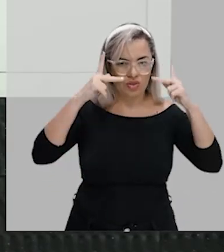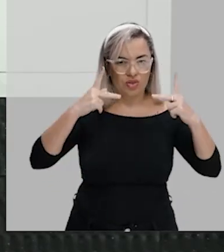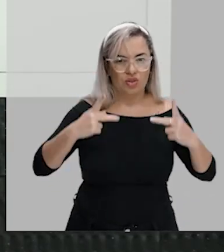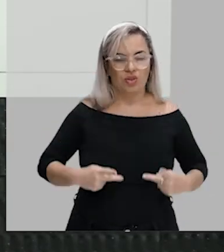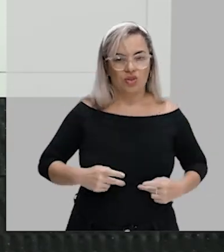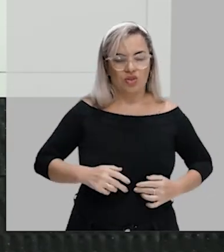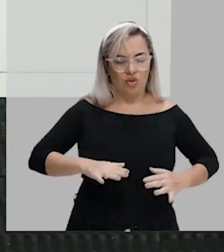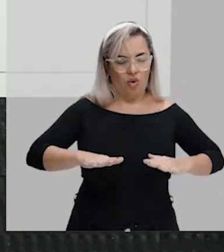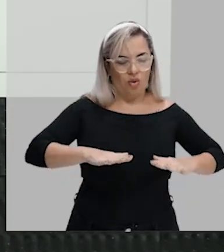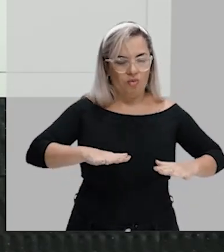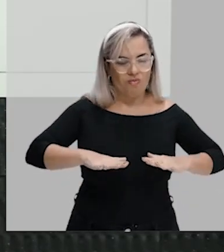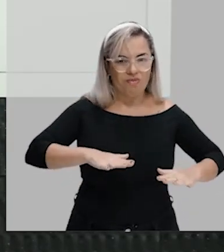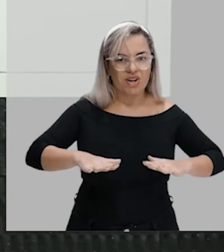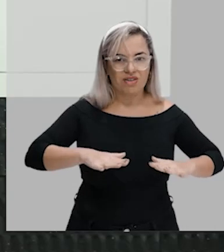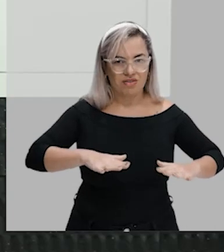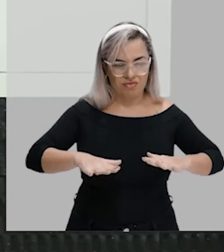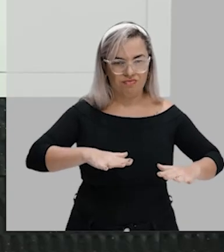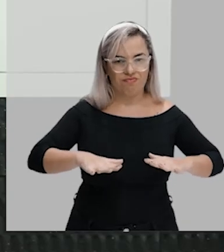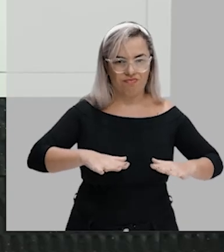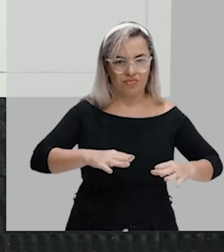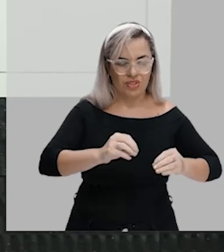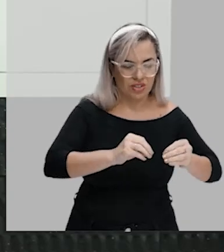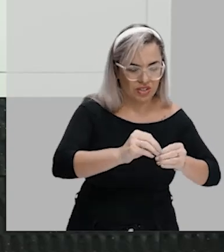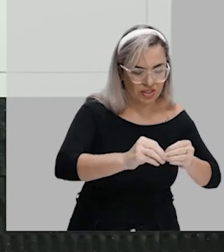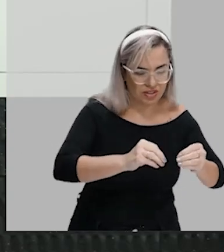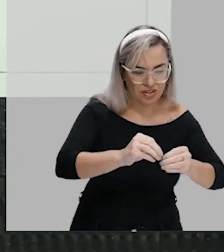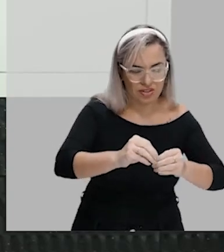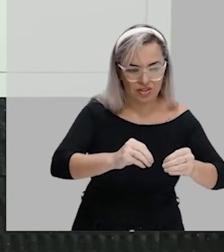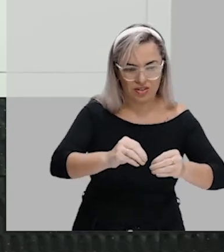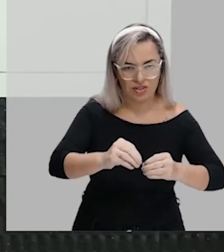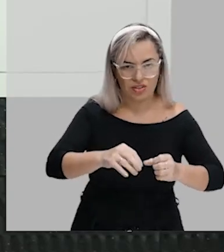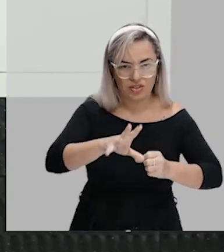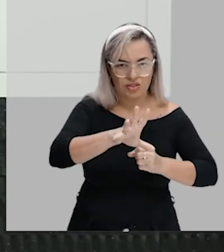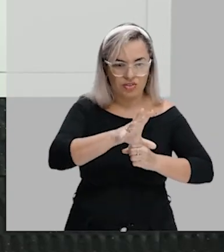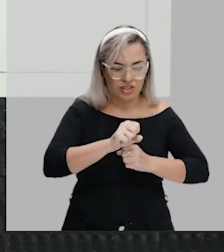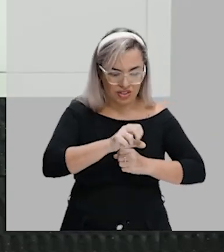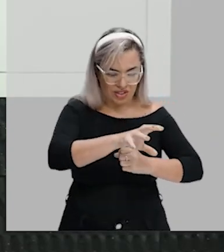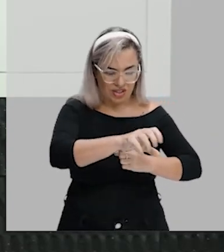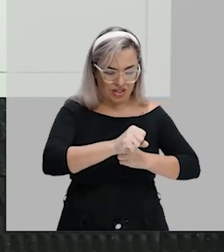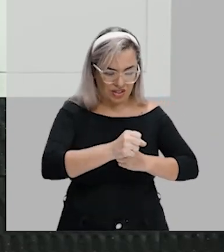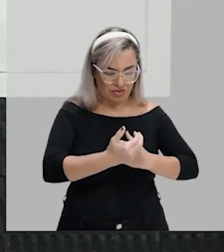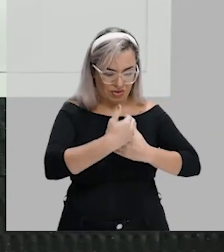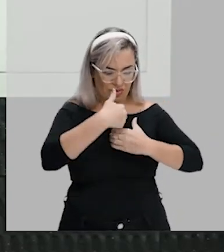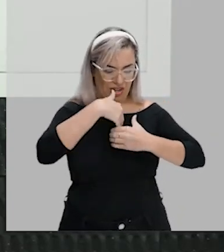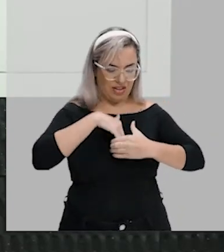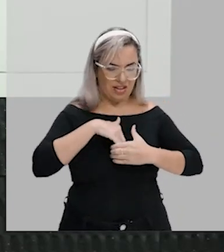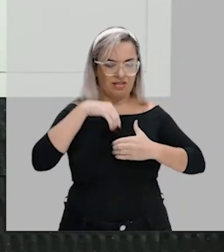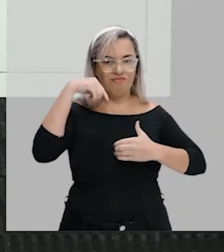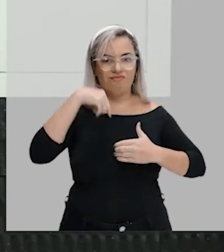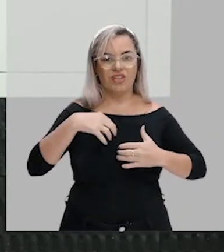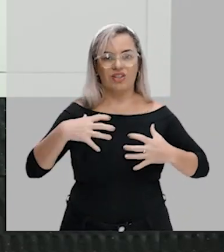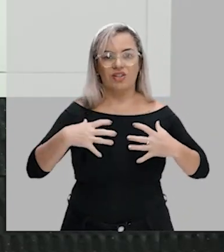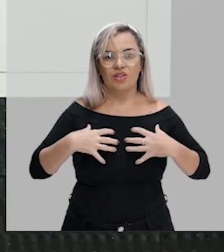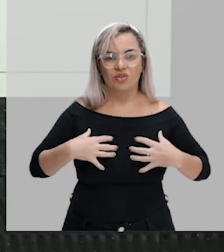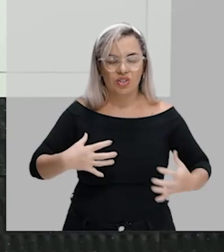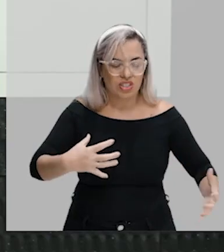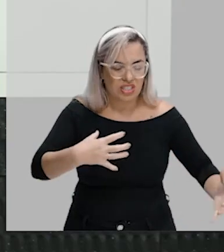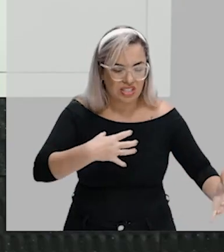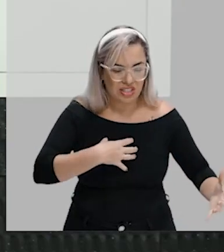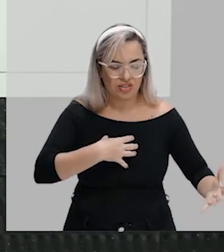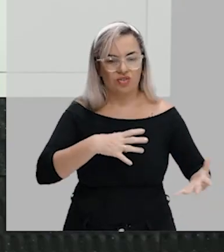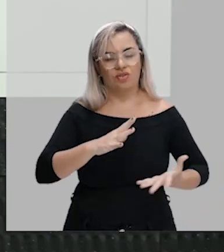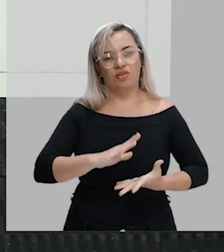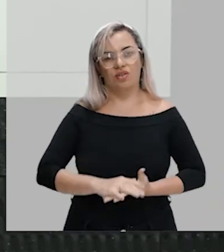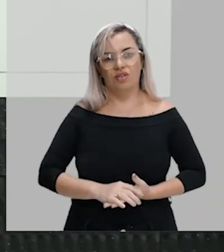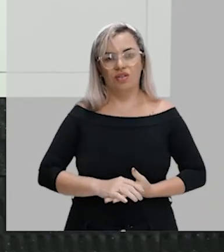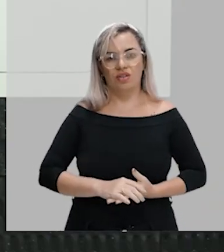o som ele bate de fato em você, tá certo? Então, o que está acontecendo ali? São